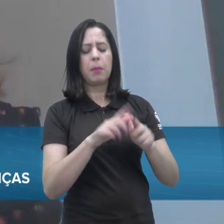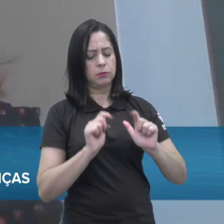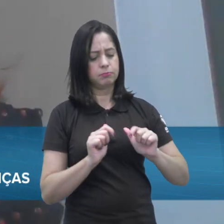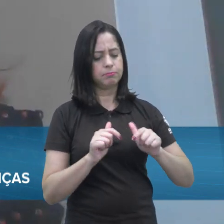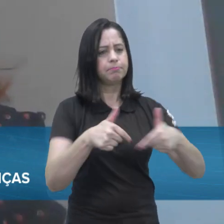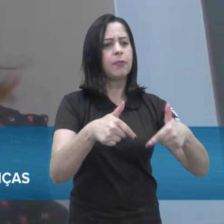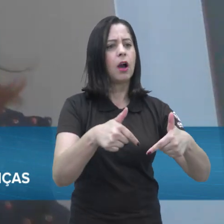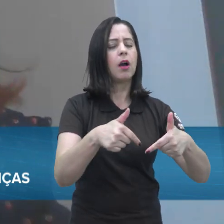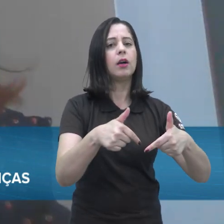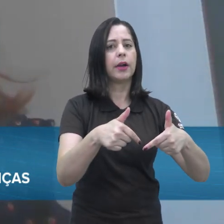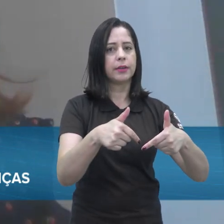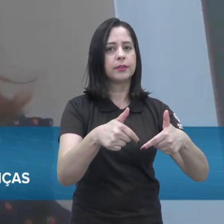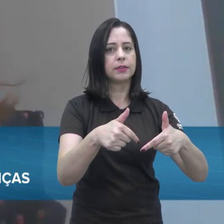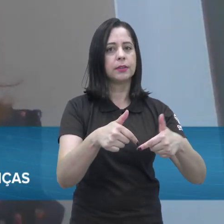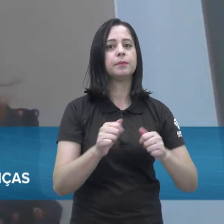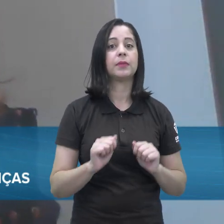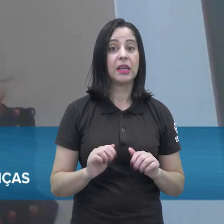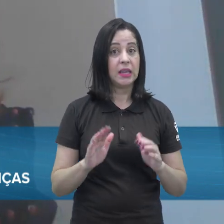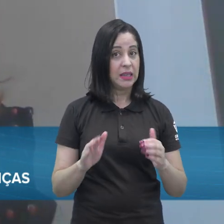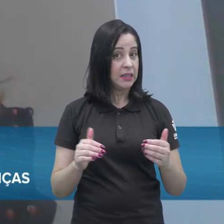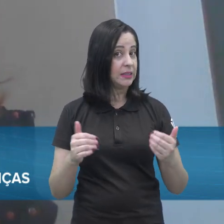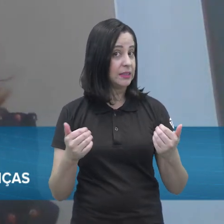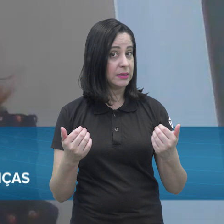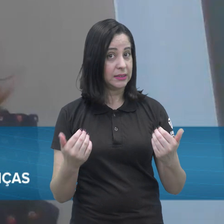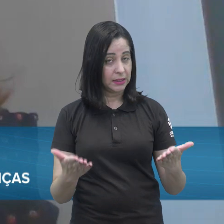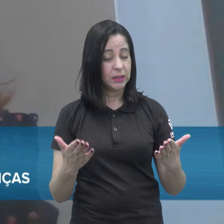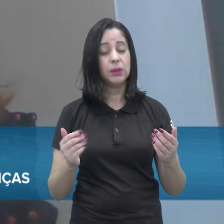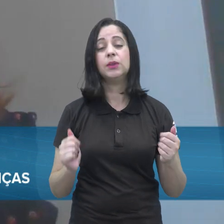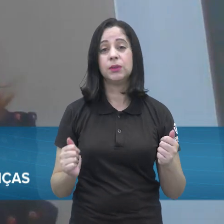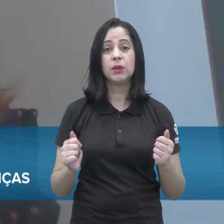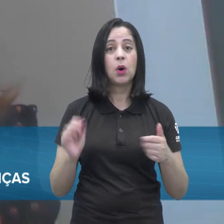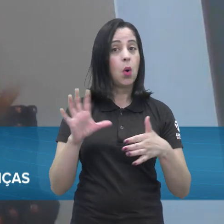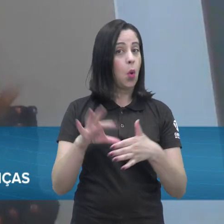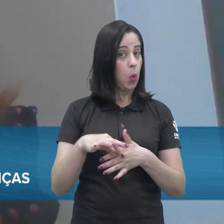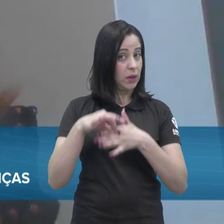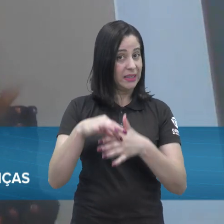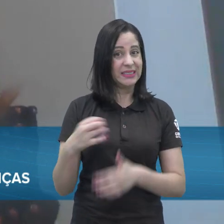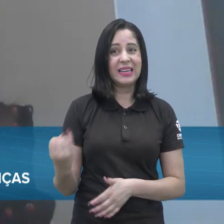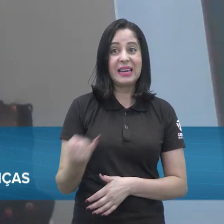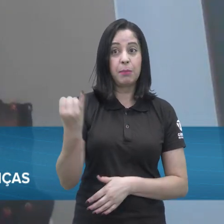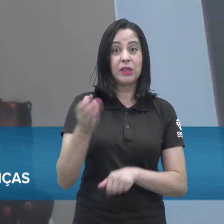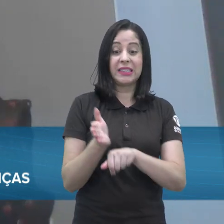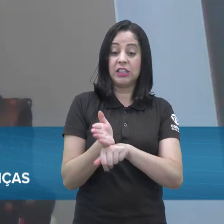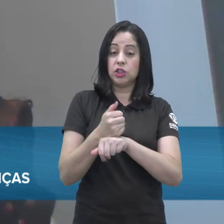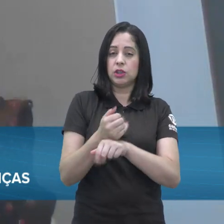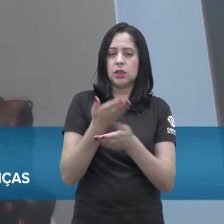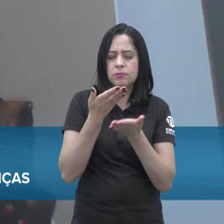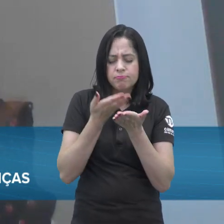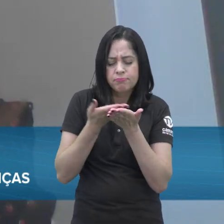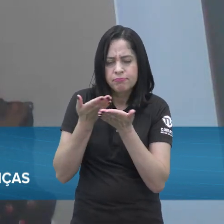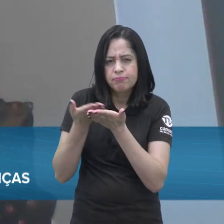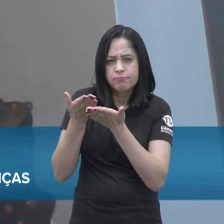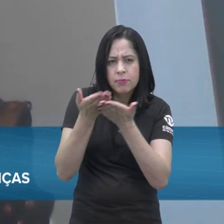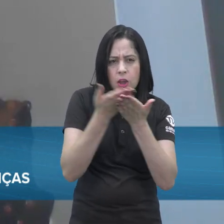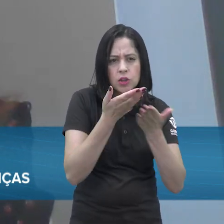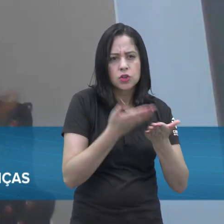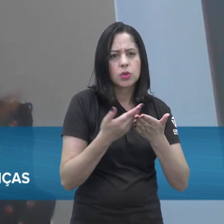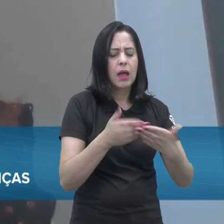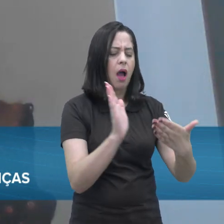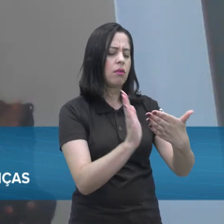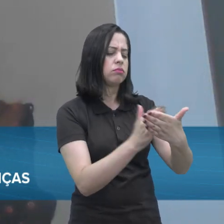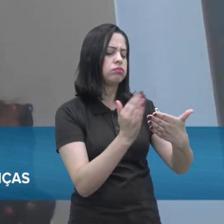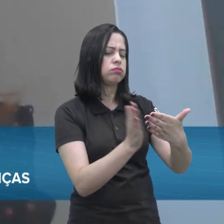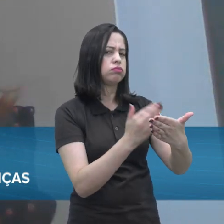para líder, ou um líder autocrático para um líder situacional, é importante estudar. Tem muitos livros,